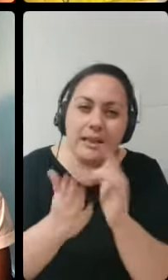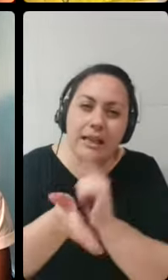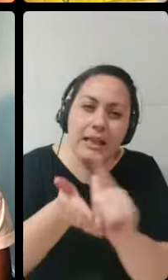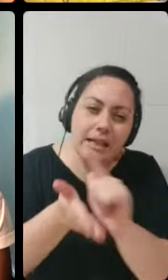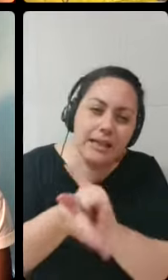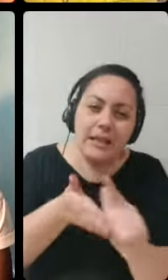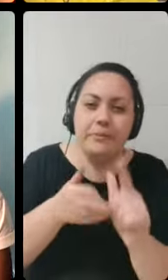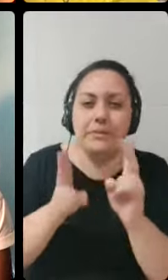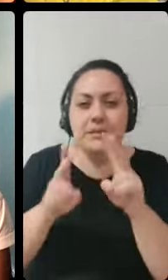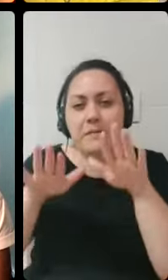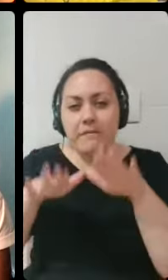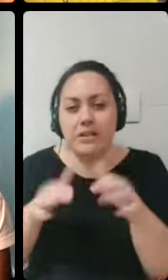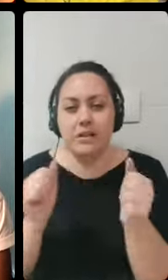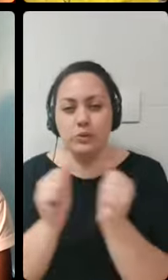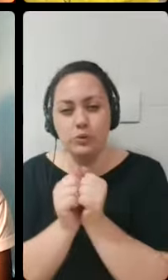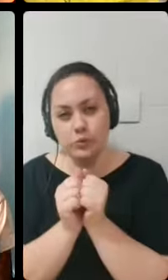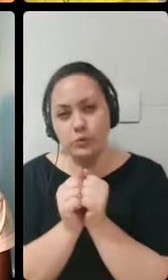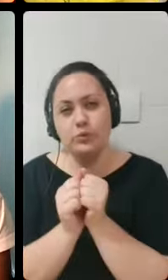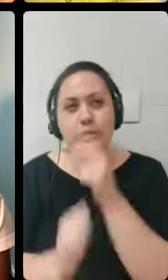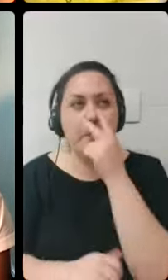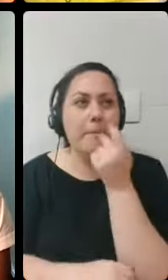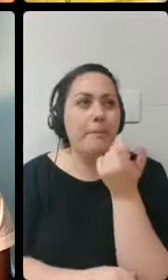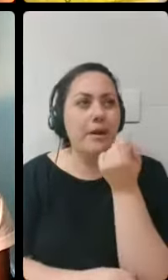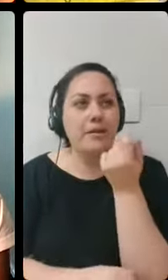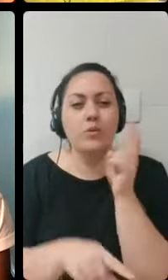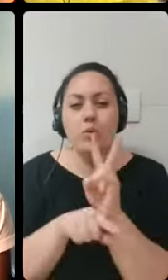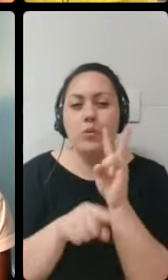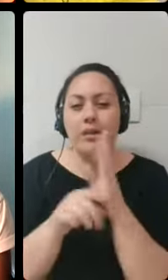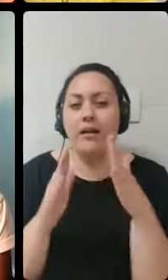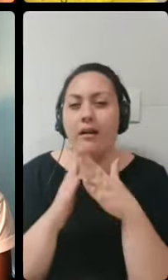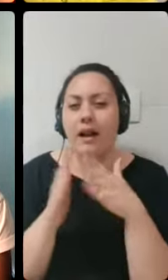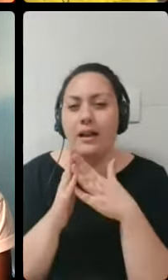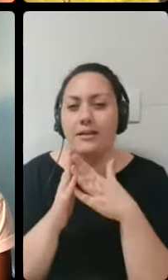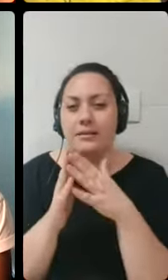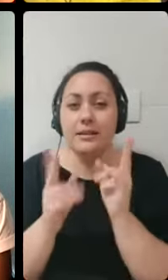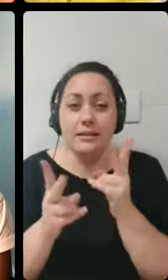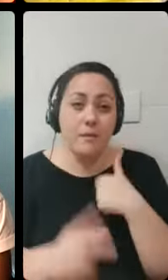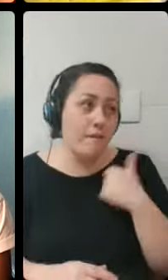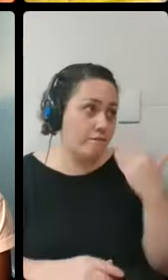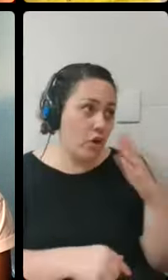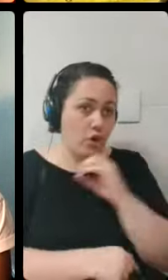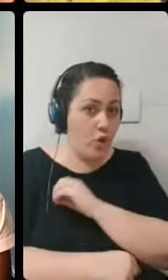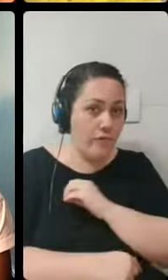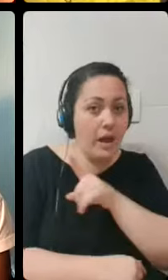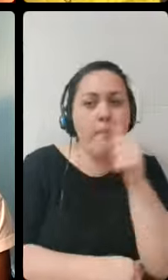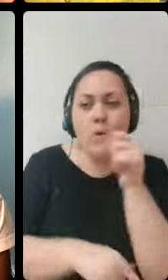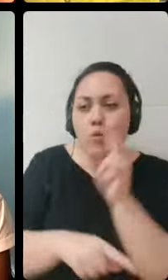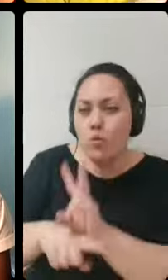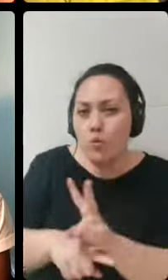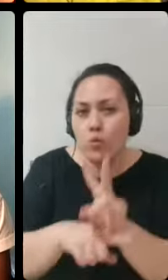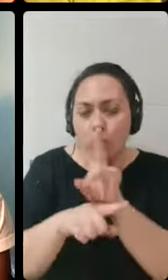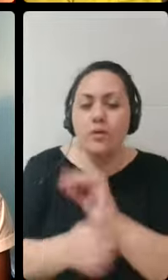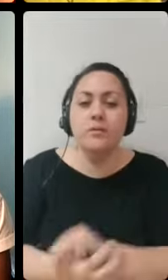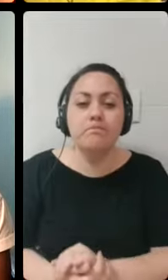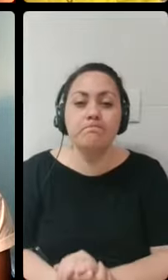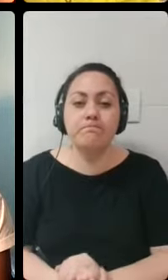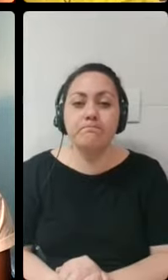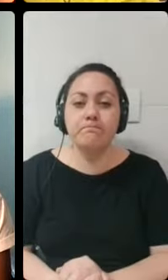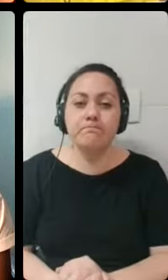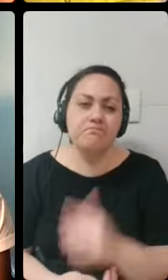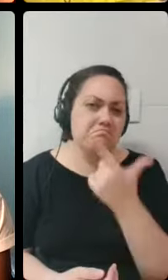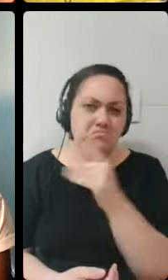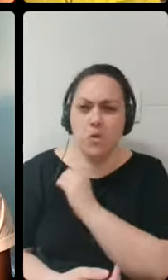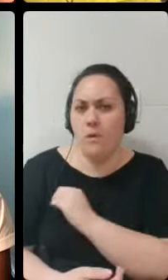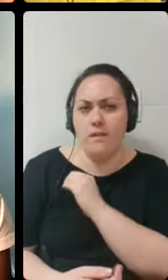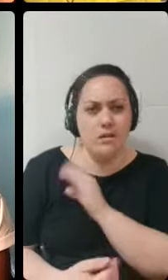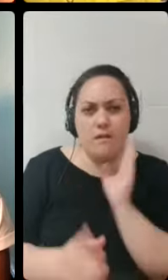lá, tipo de caseira, assim, quando a gente estava fora nas oficinas. E não tinha nenhuma oficina com ela, sabe?